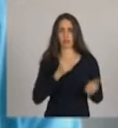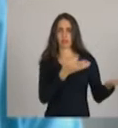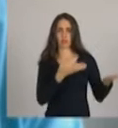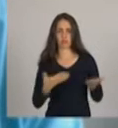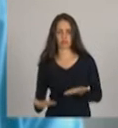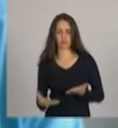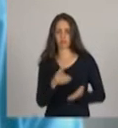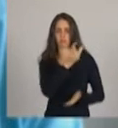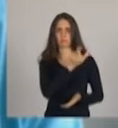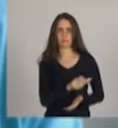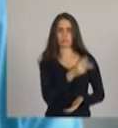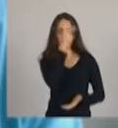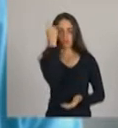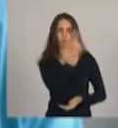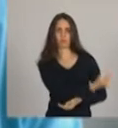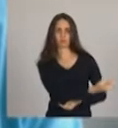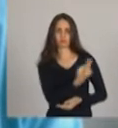neoplasias,